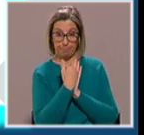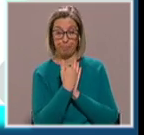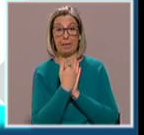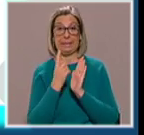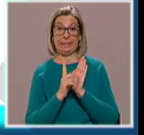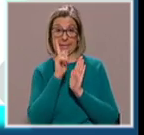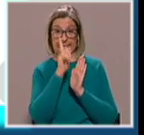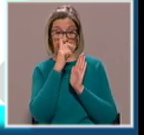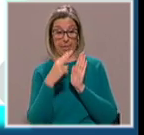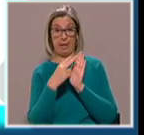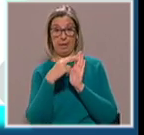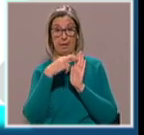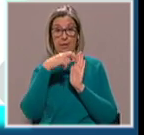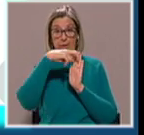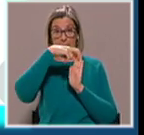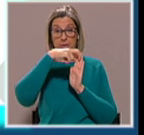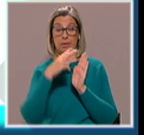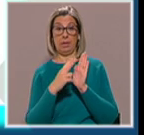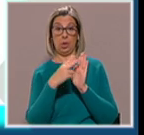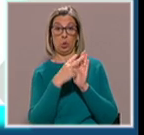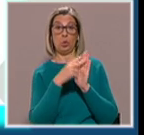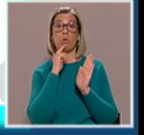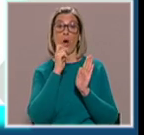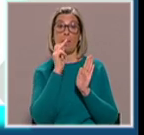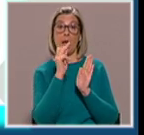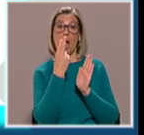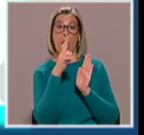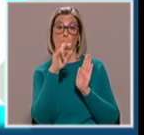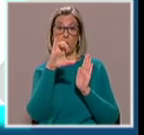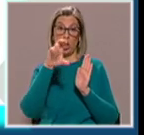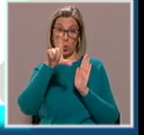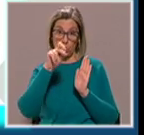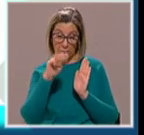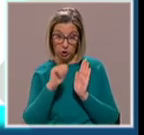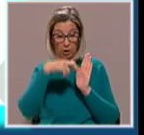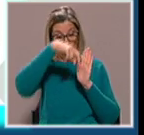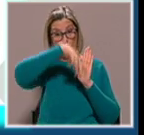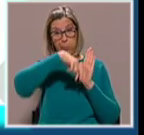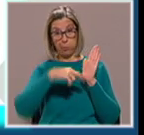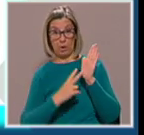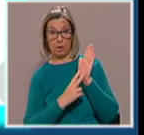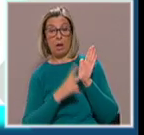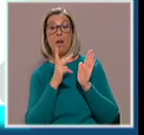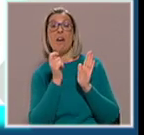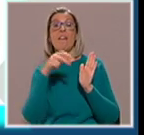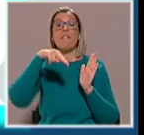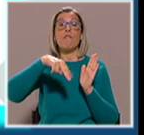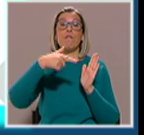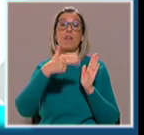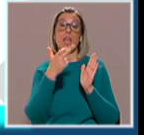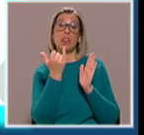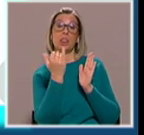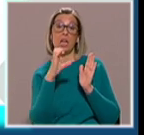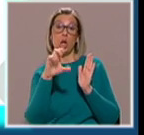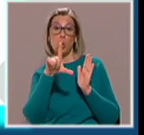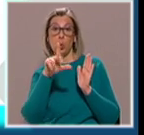cavidades superiores são as aurículas e as 2 cavidades inferiores são os ventrículos. Temos então a aurícula esquerda no